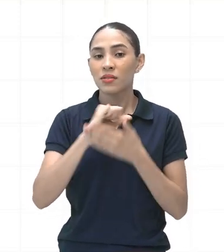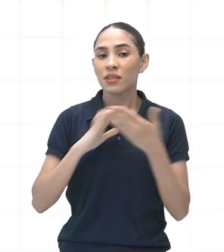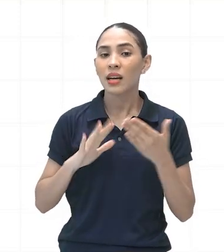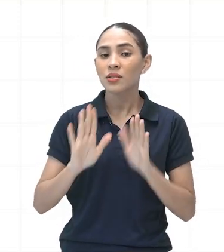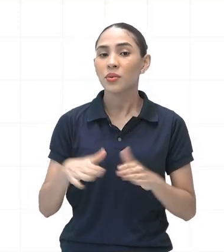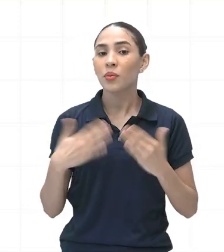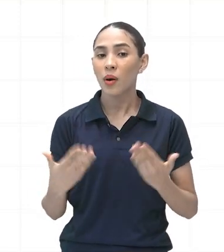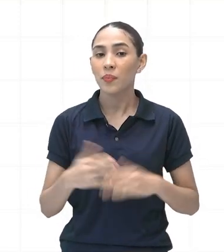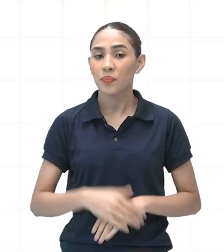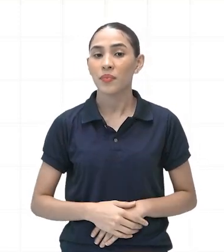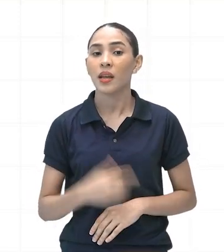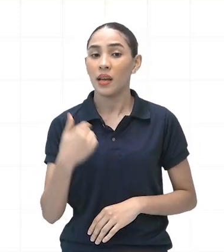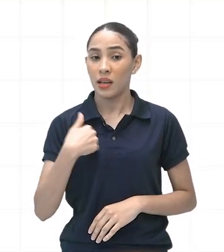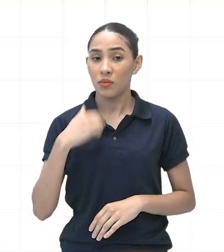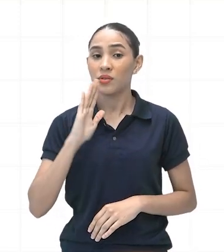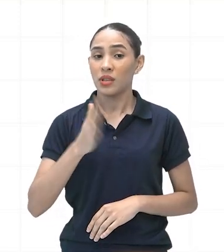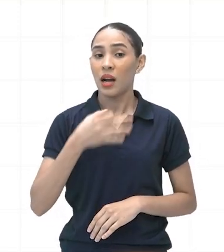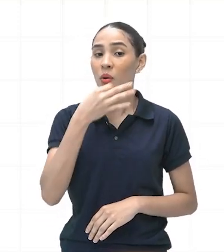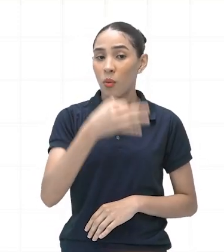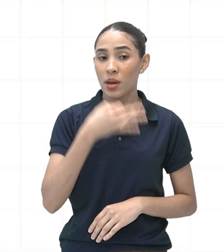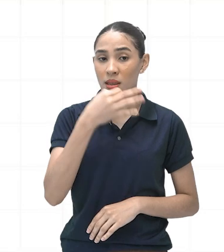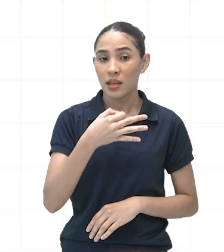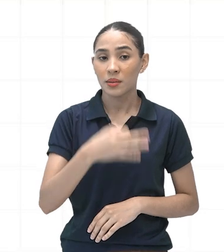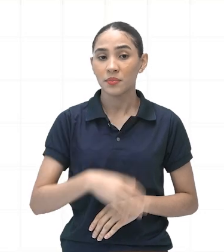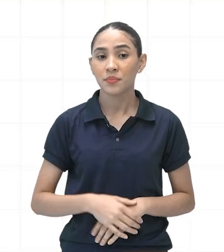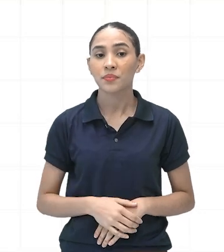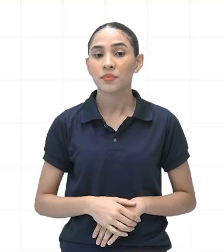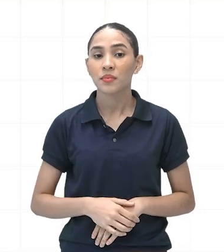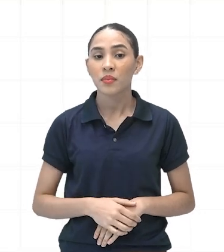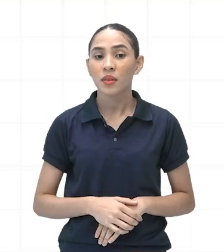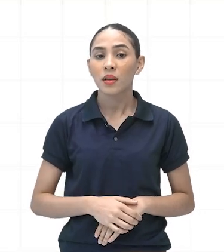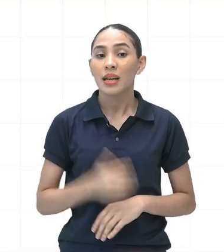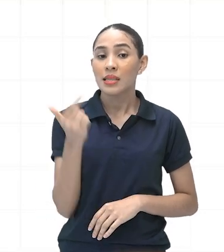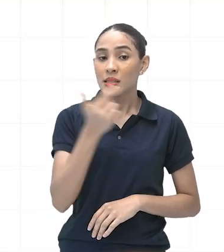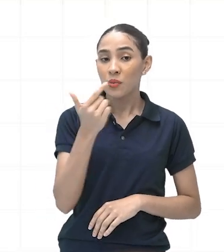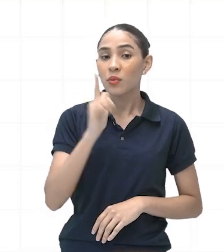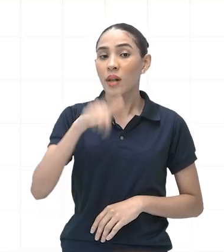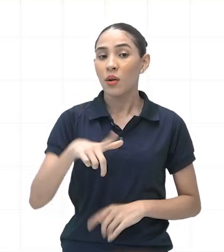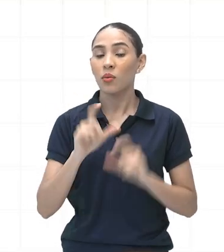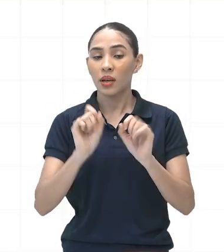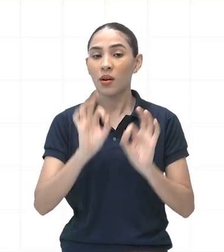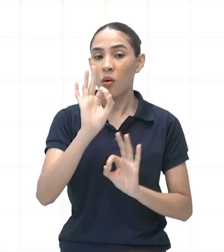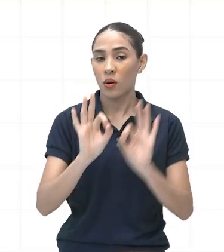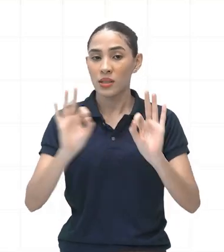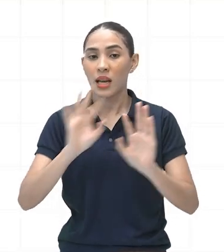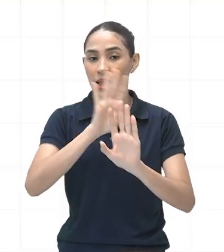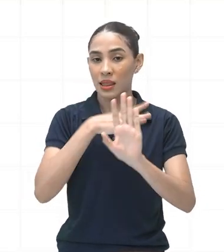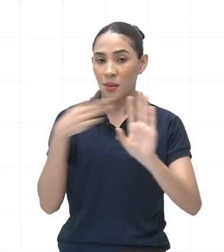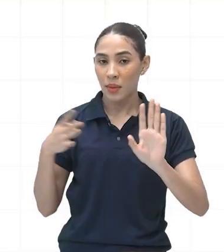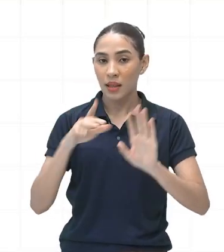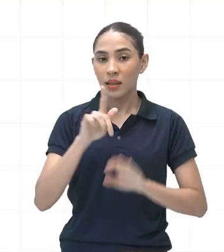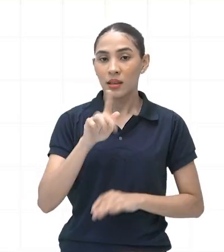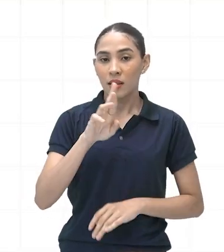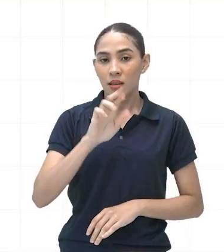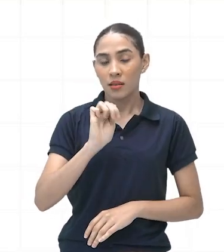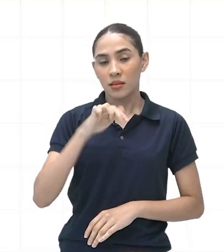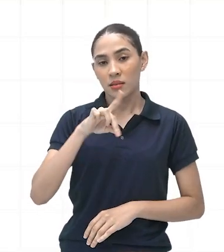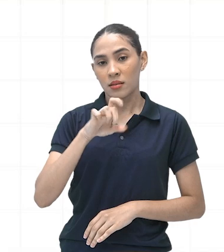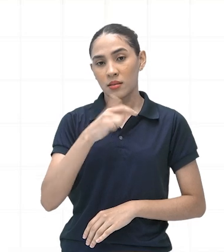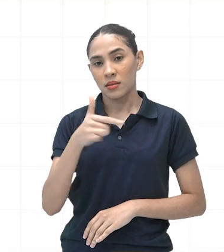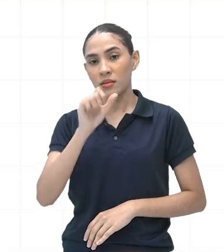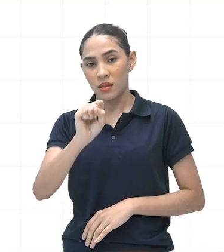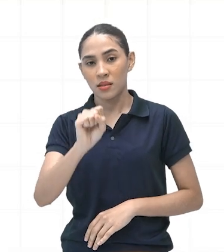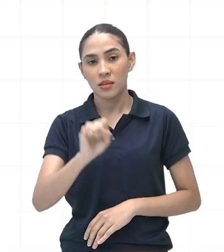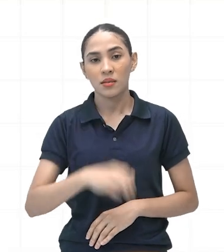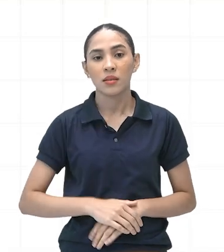as grandezas? Eu já até comentei, né? O segundo passo é montar uma tabela com as grandezas. Então, o